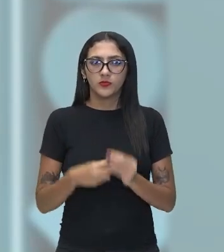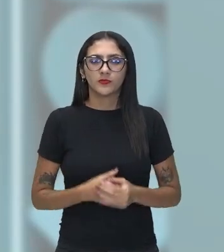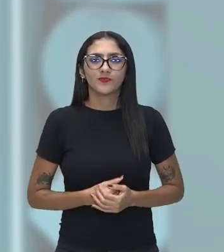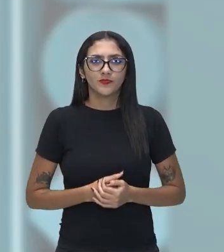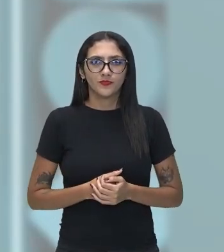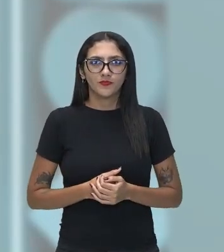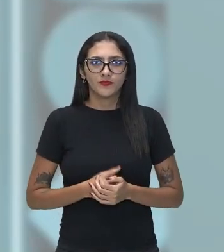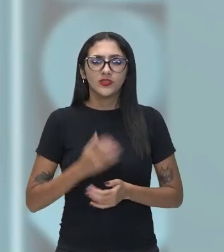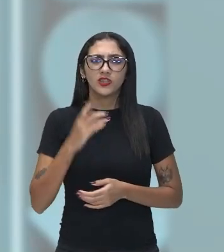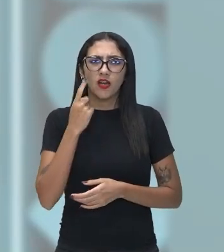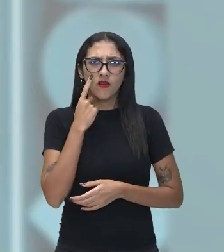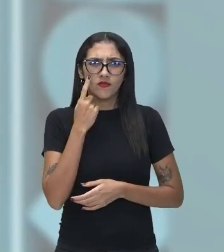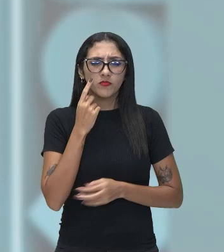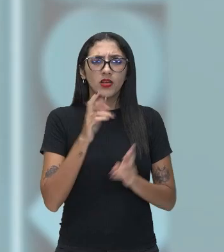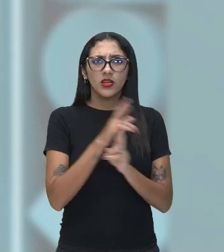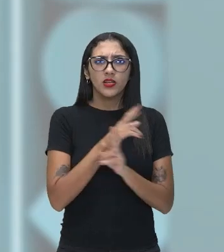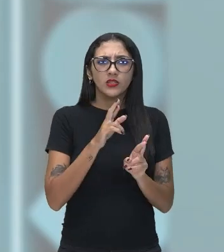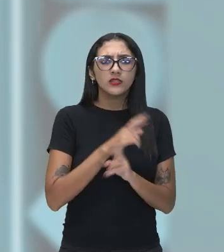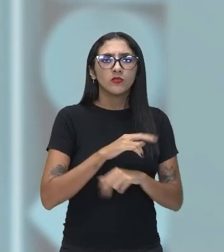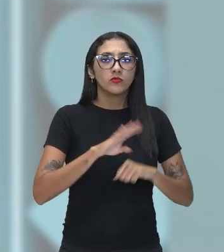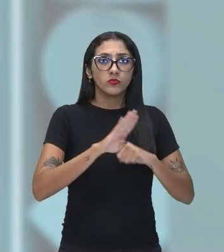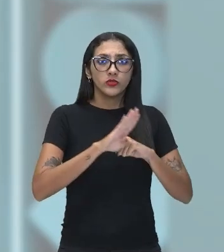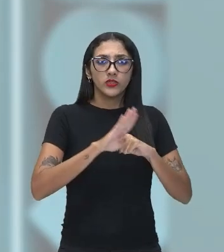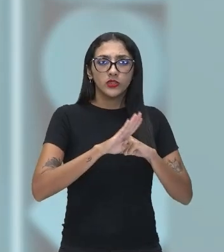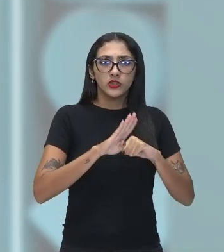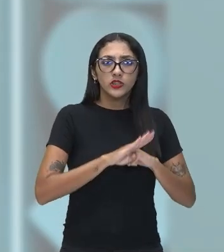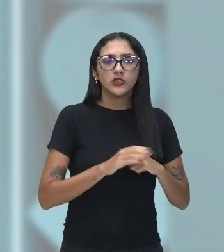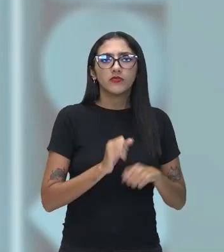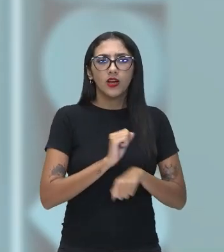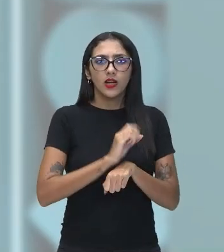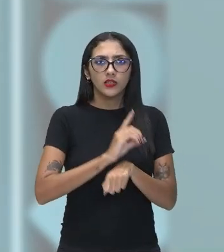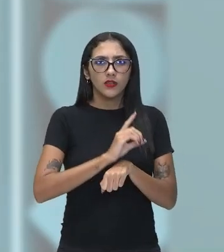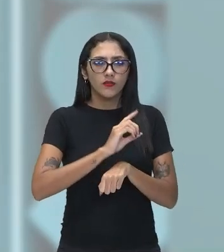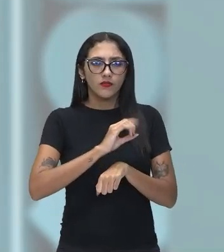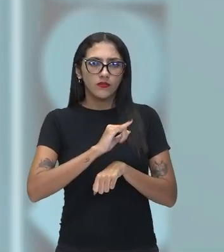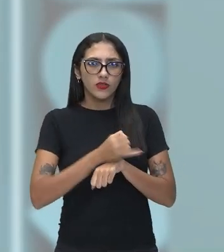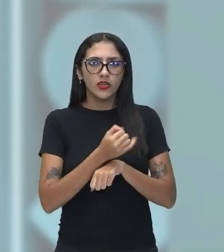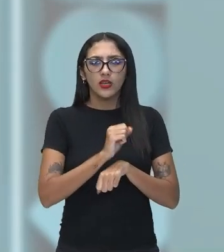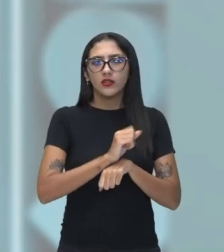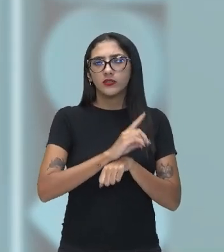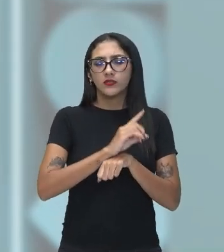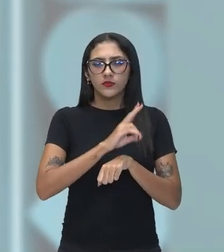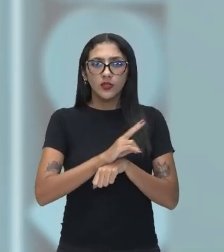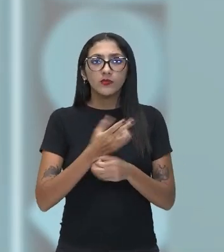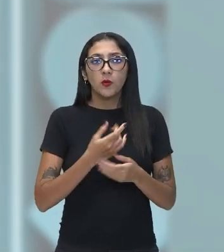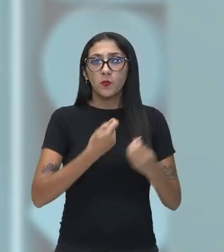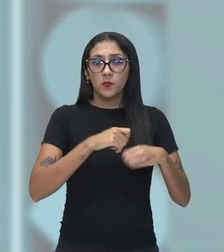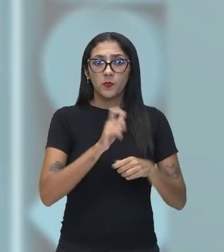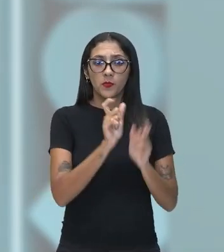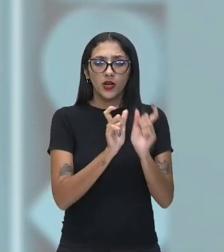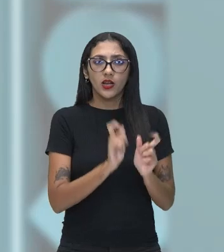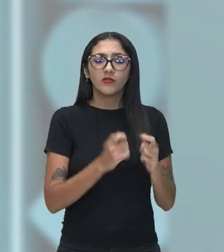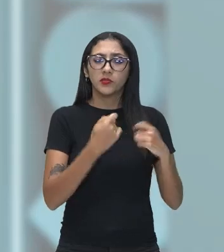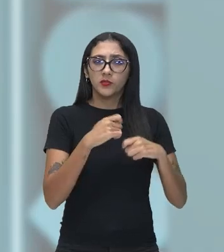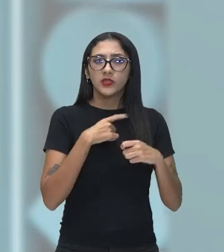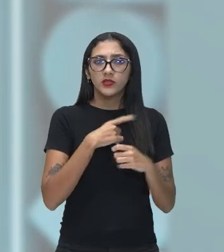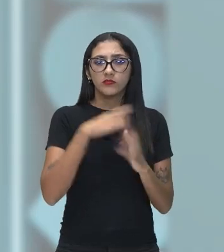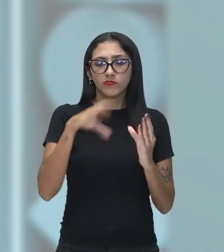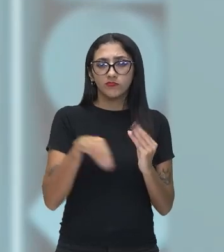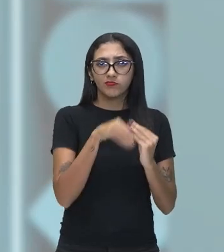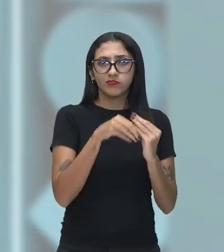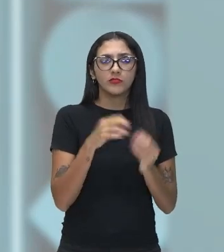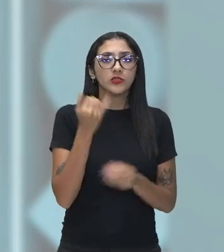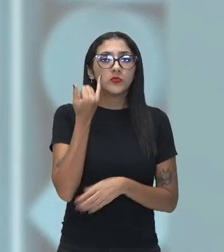vimos substantivos, adjetivos, advérbios, palavras que exigem um complemento de determinada